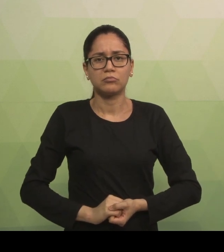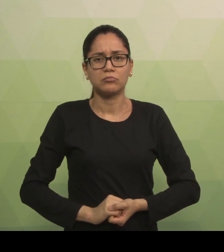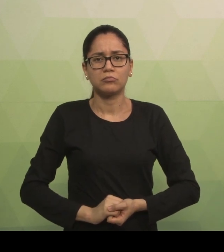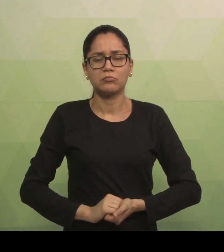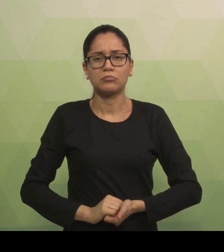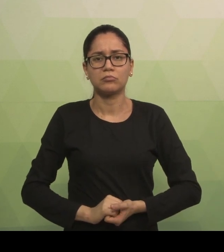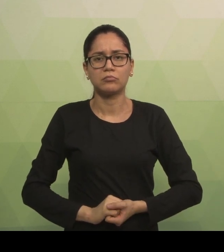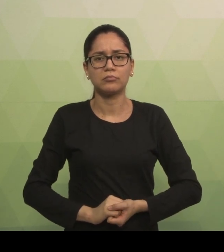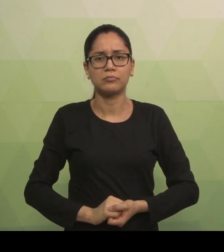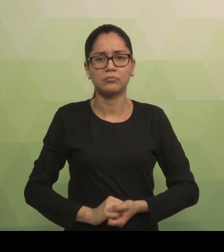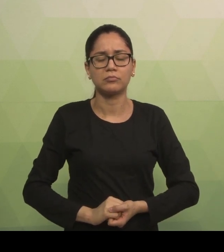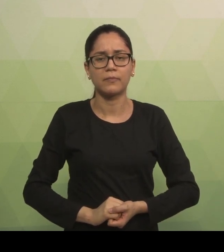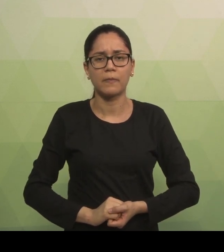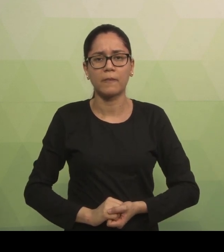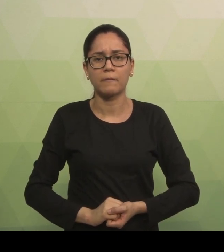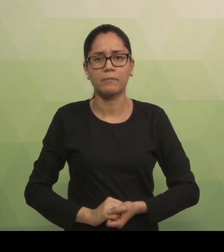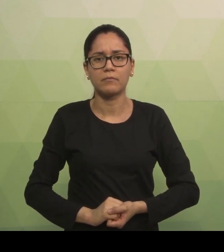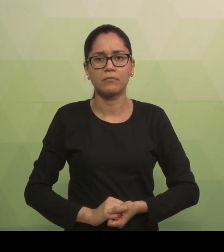do usuário,